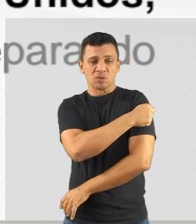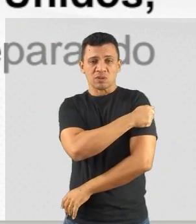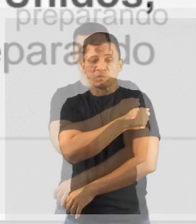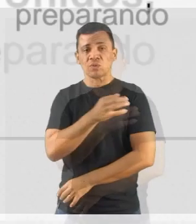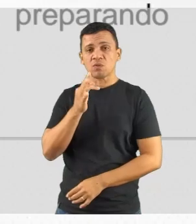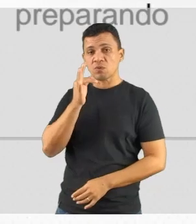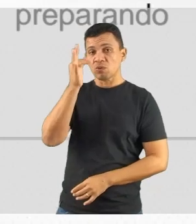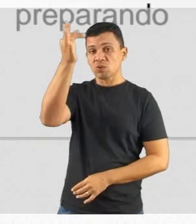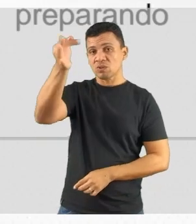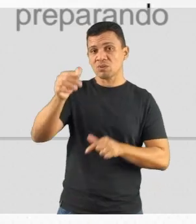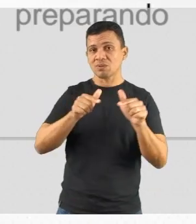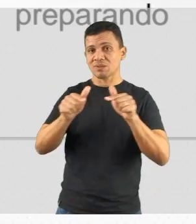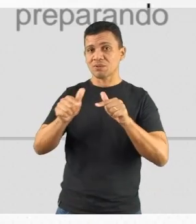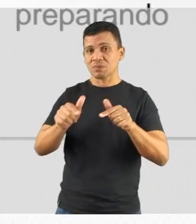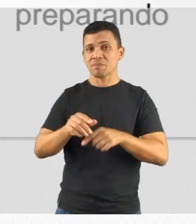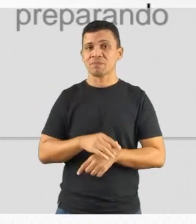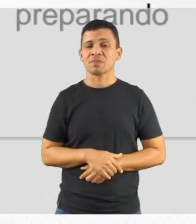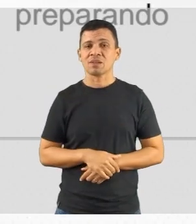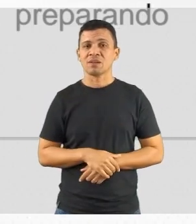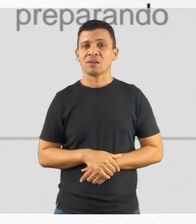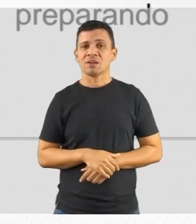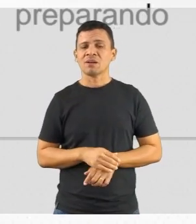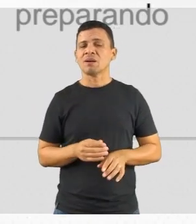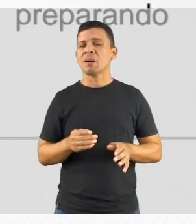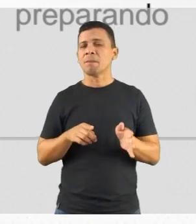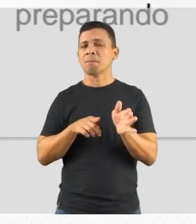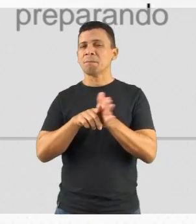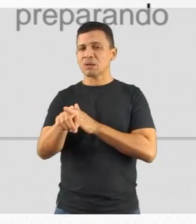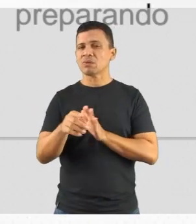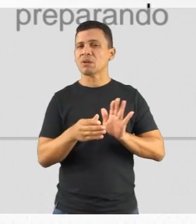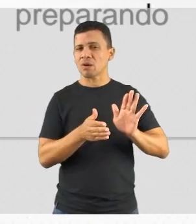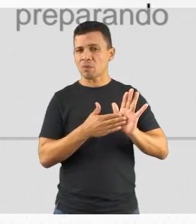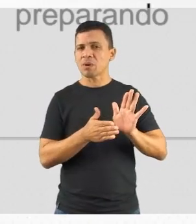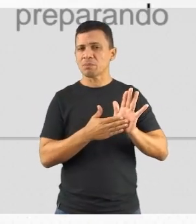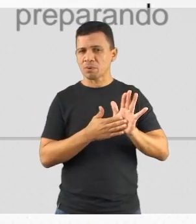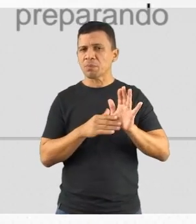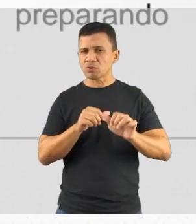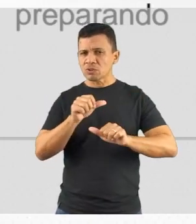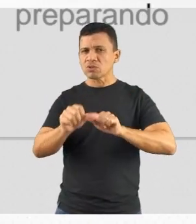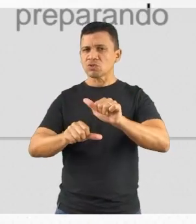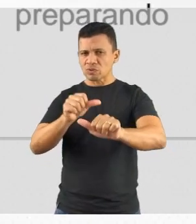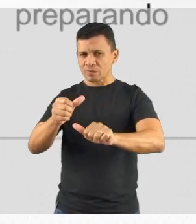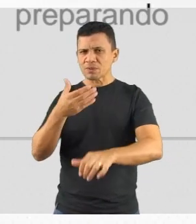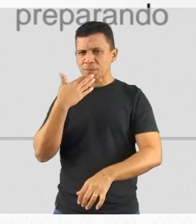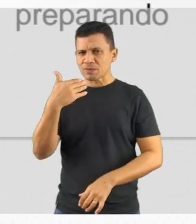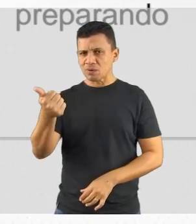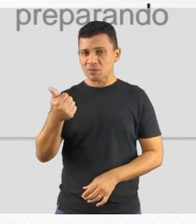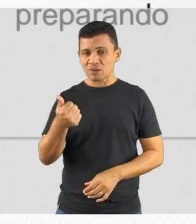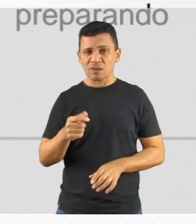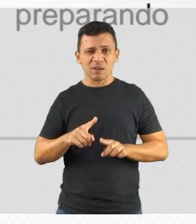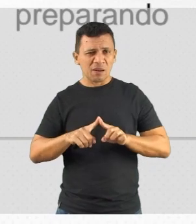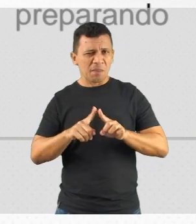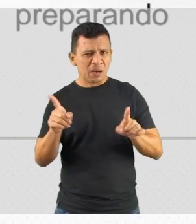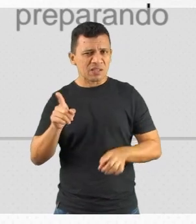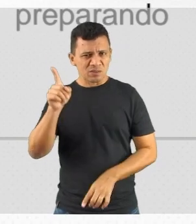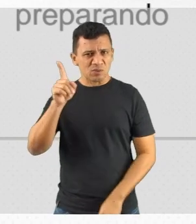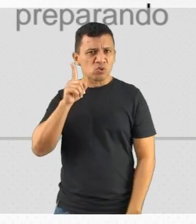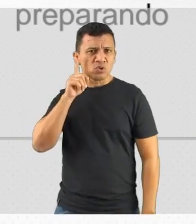eu pergunto, isso aqui é uma sugestão de proposta de intervenção? Sim, mas os Estados Unidos,